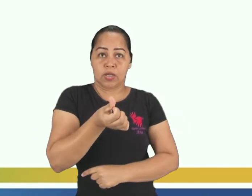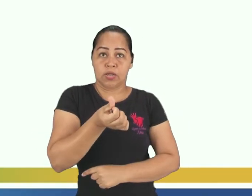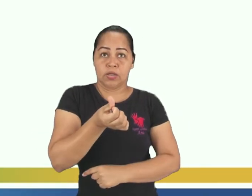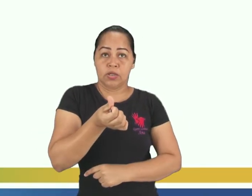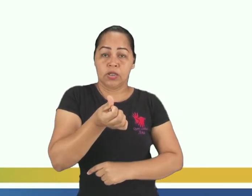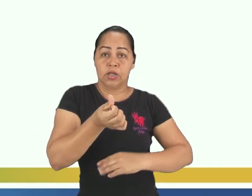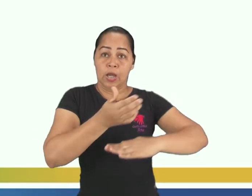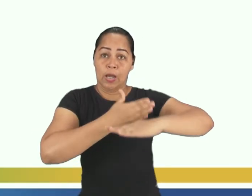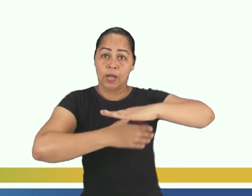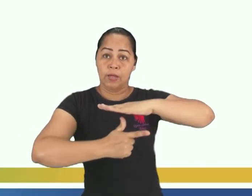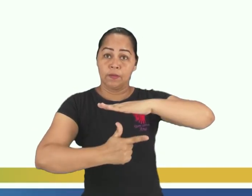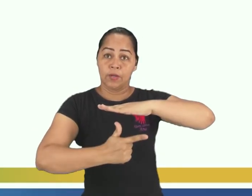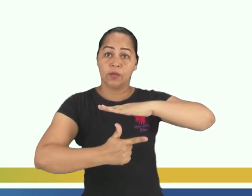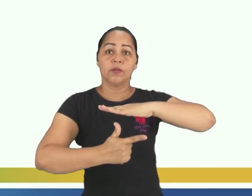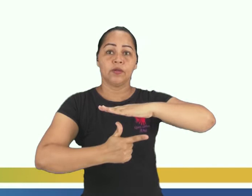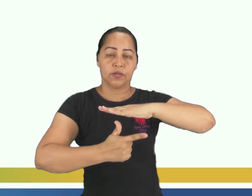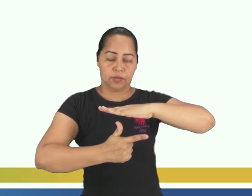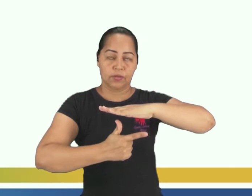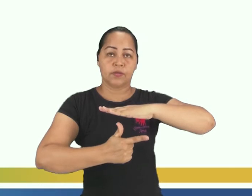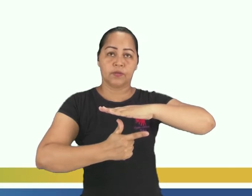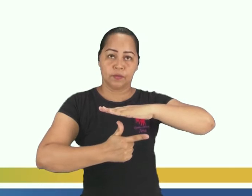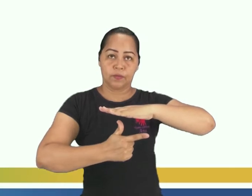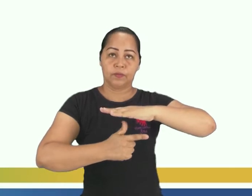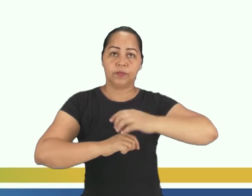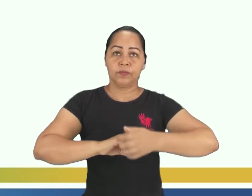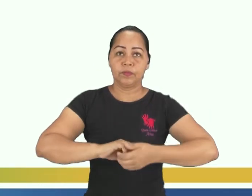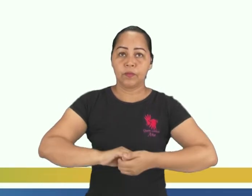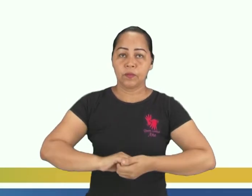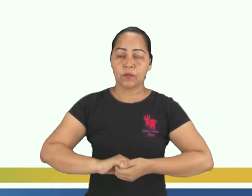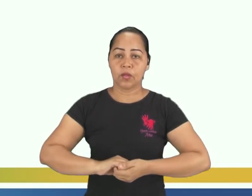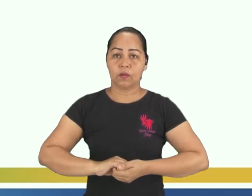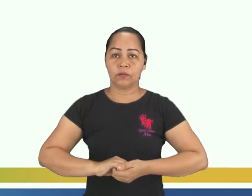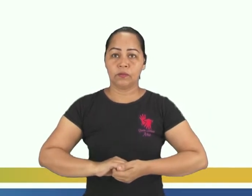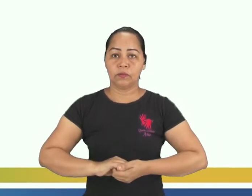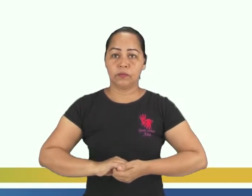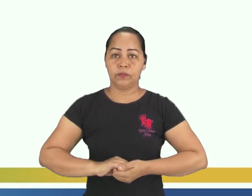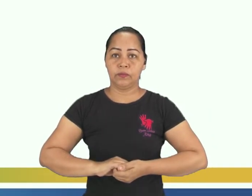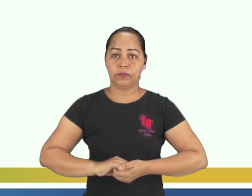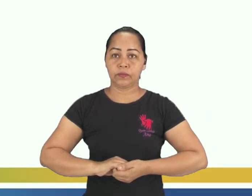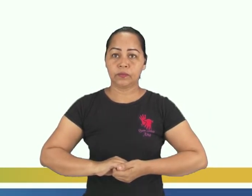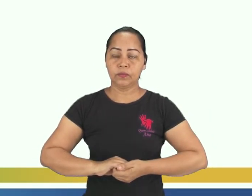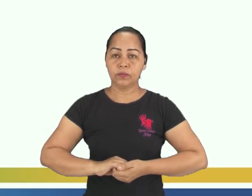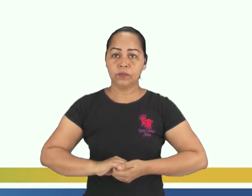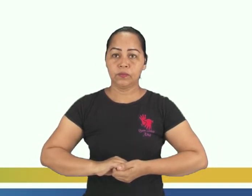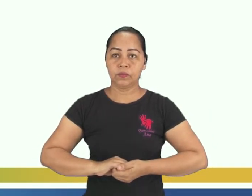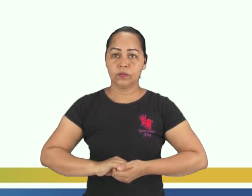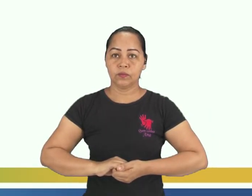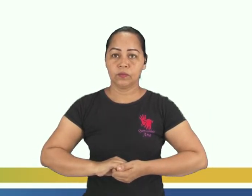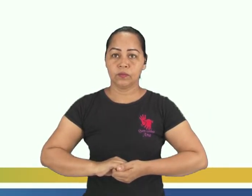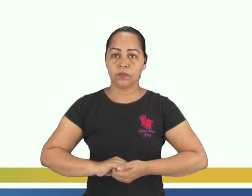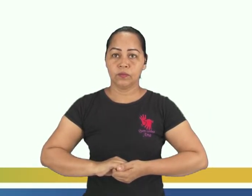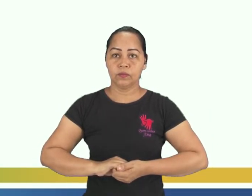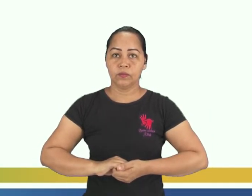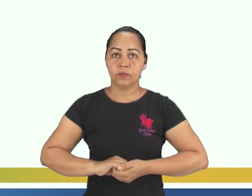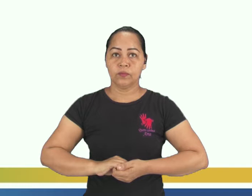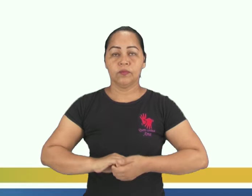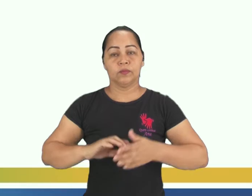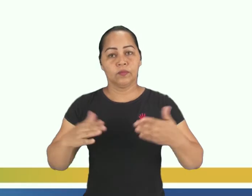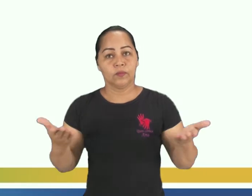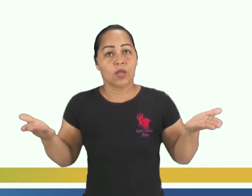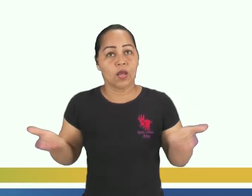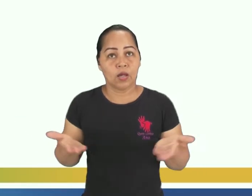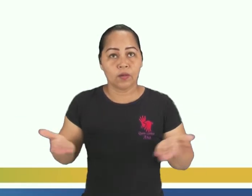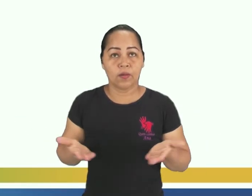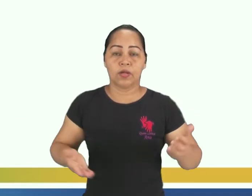da nossa base, vezes 6, que é a medida da altura relativa a essa base, dividido para 2. Fazendo